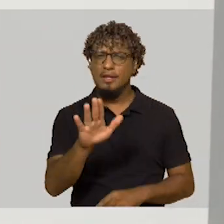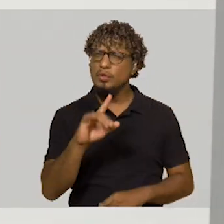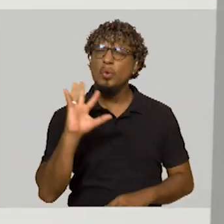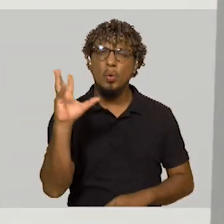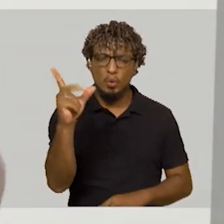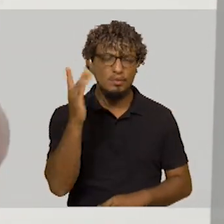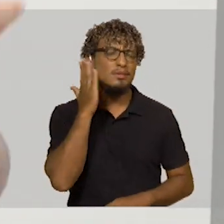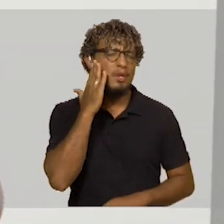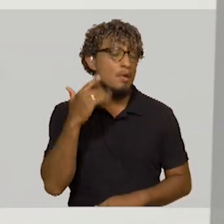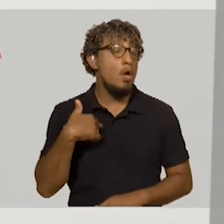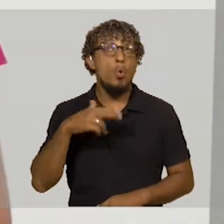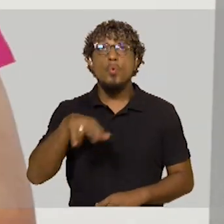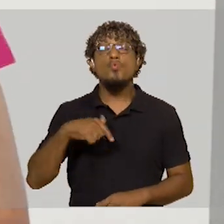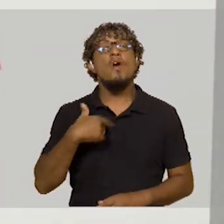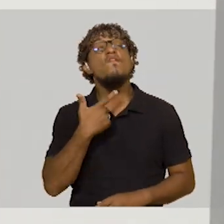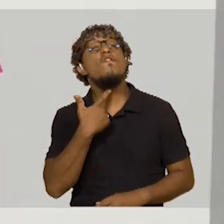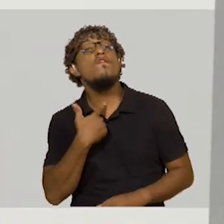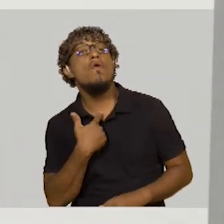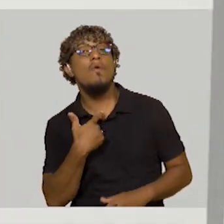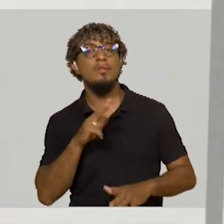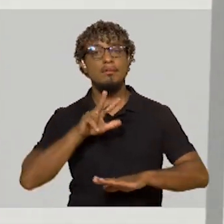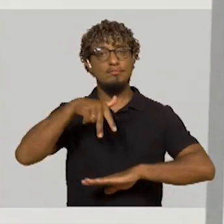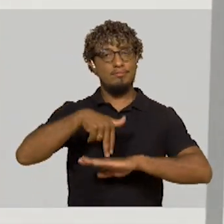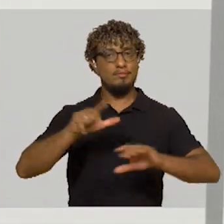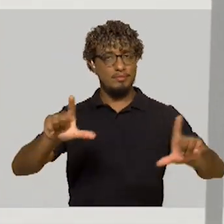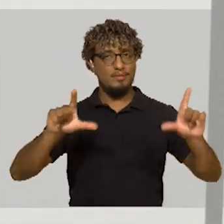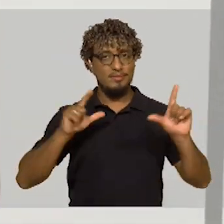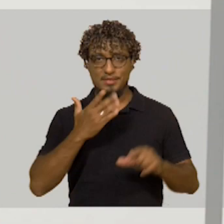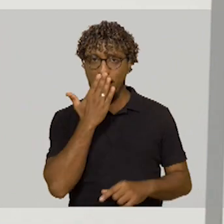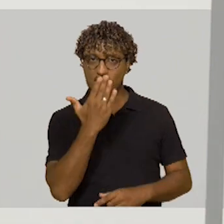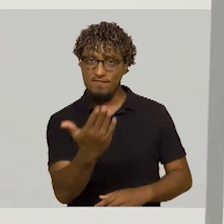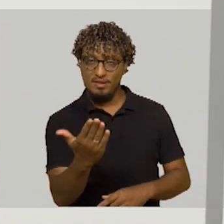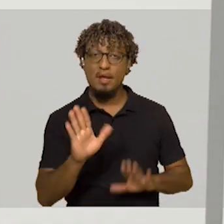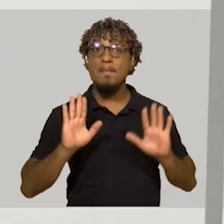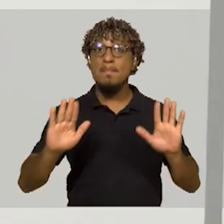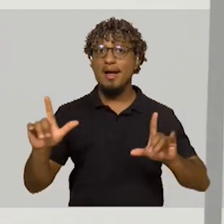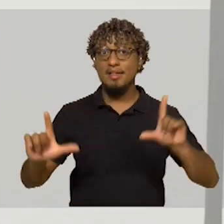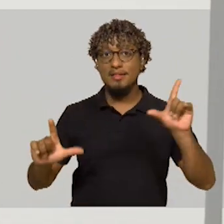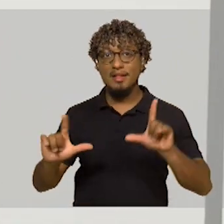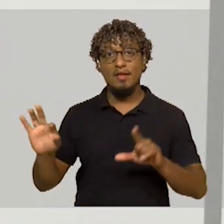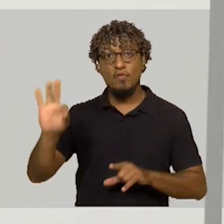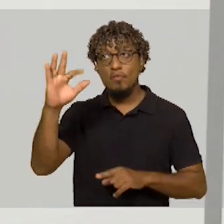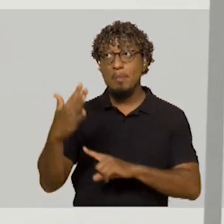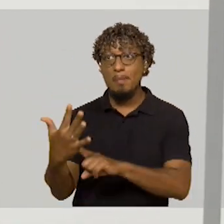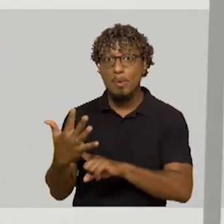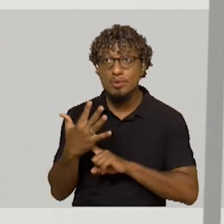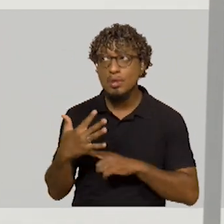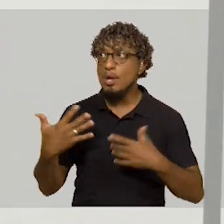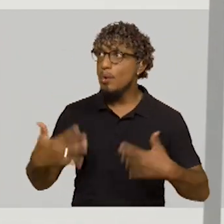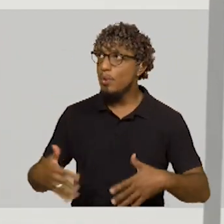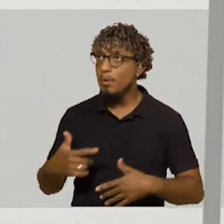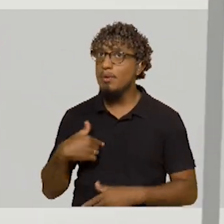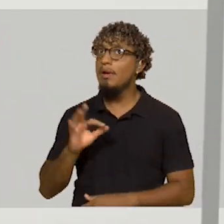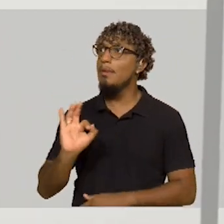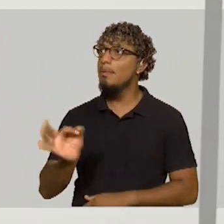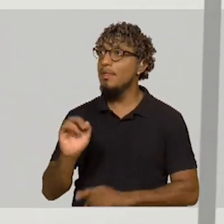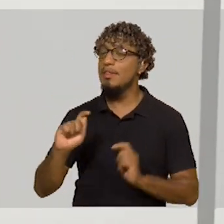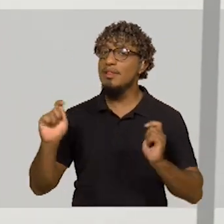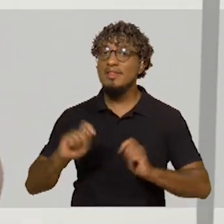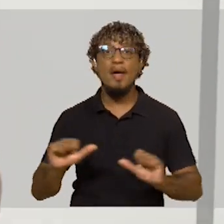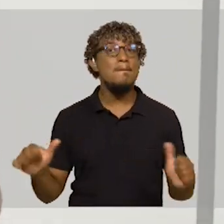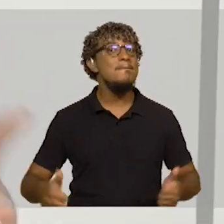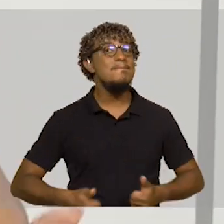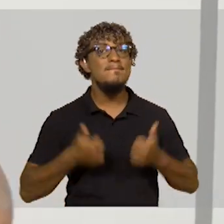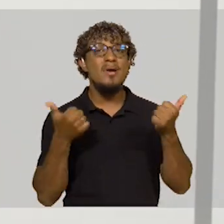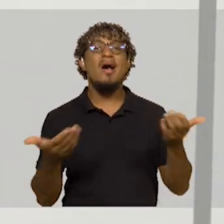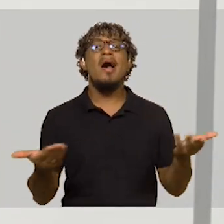aspiração de participar, de estar assim, na frente da tela. Mas a TV UFMA me despertou para isso, né? E me fez uma profissional muito melhor, porque hoje eu